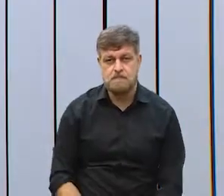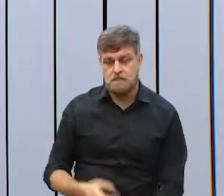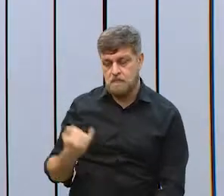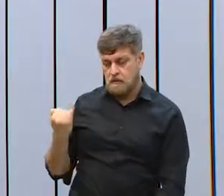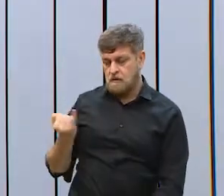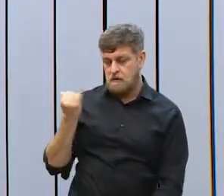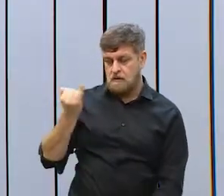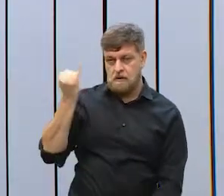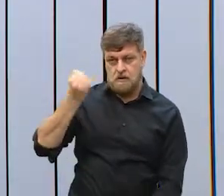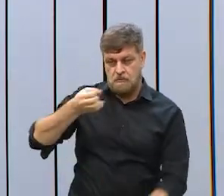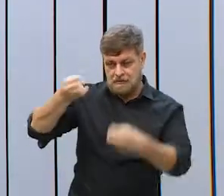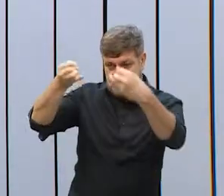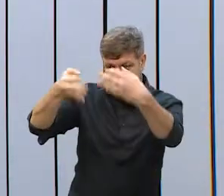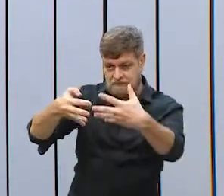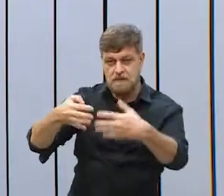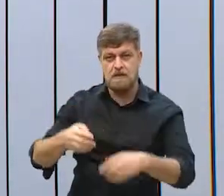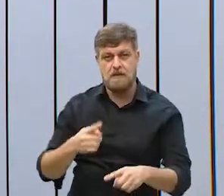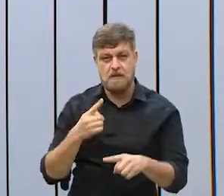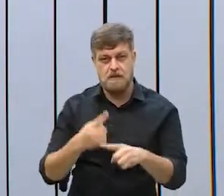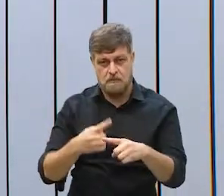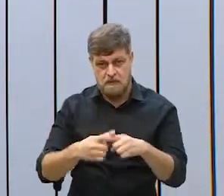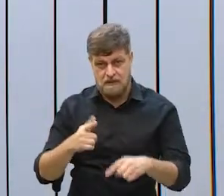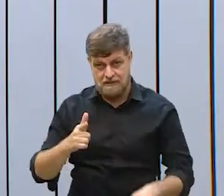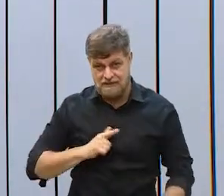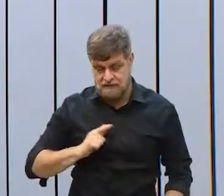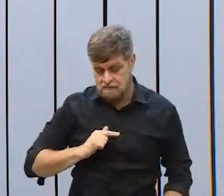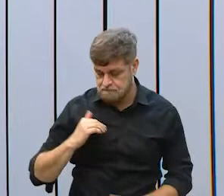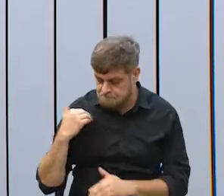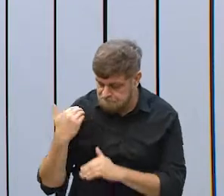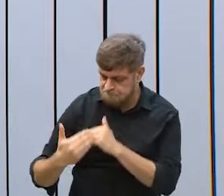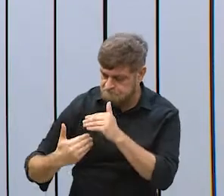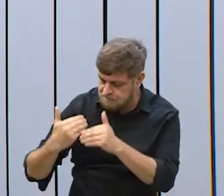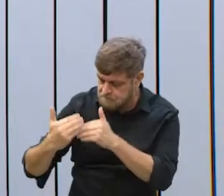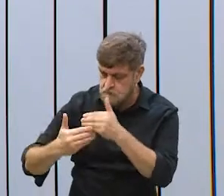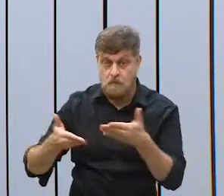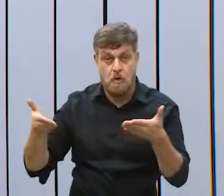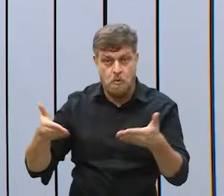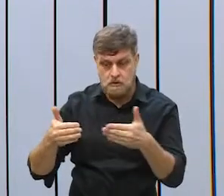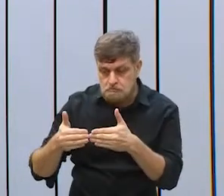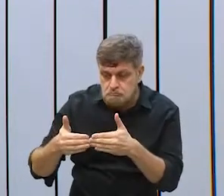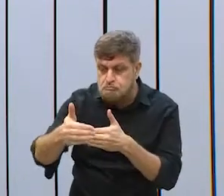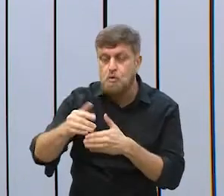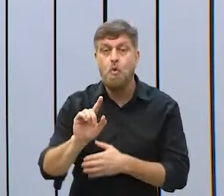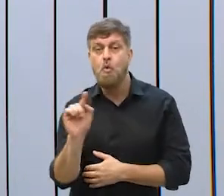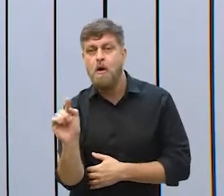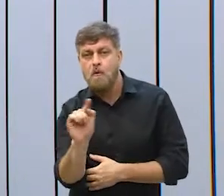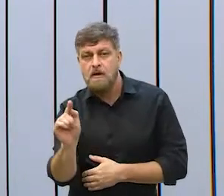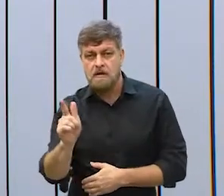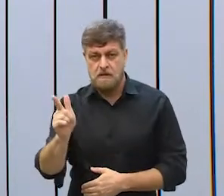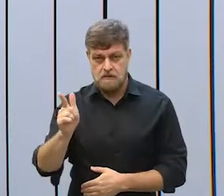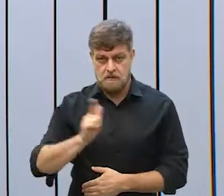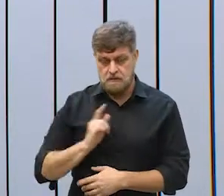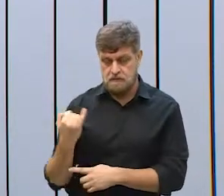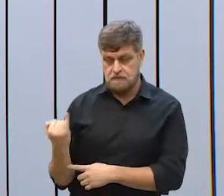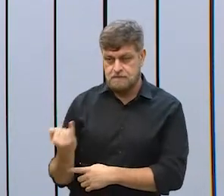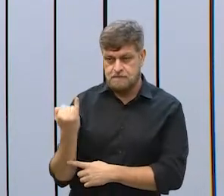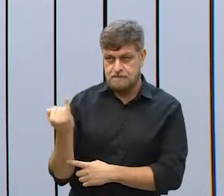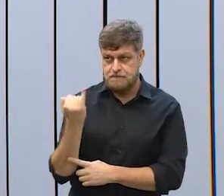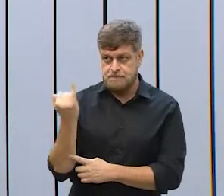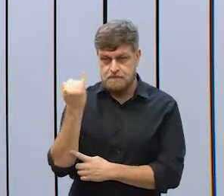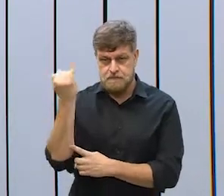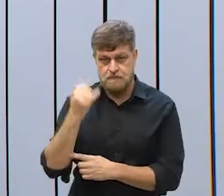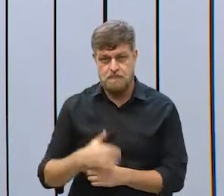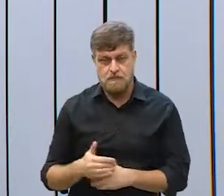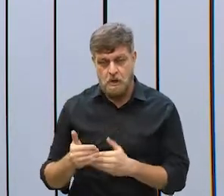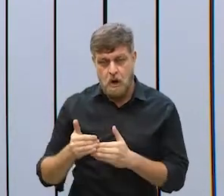importante dizer isso porque assim, um grande passo está sendo dado hoje. A importância